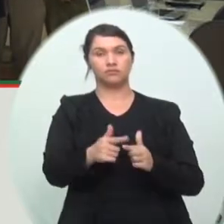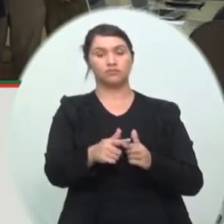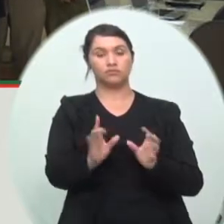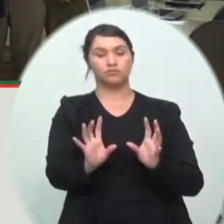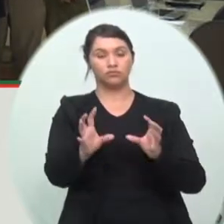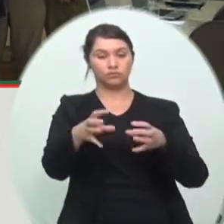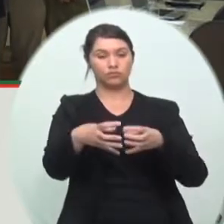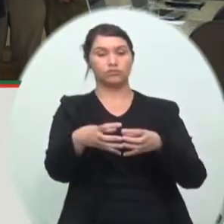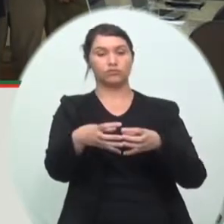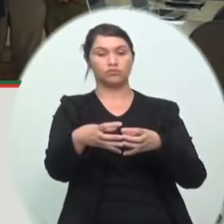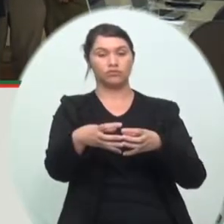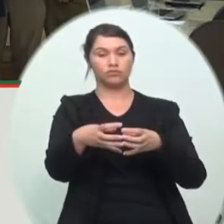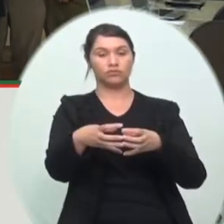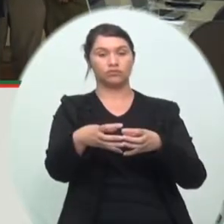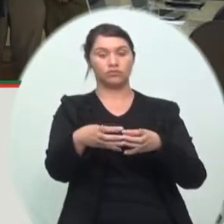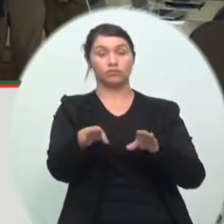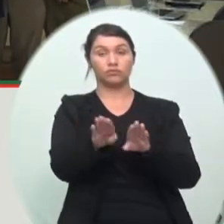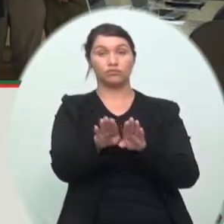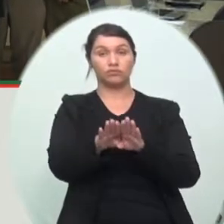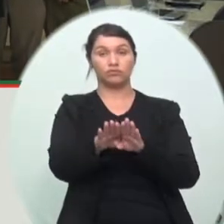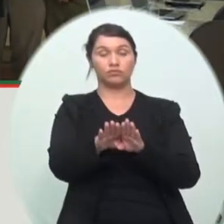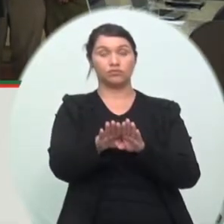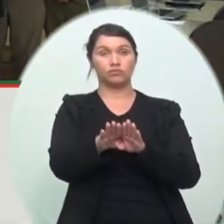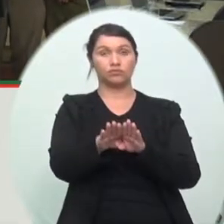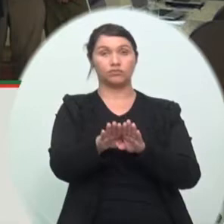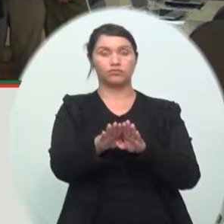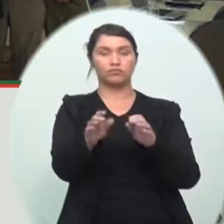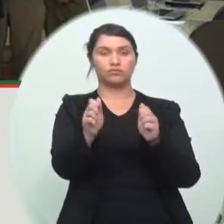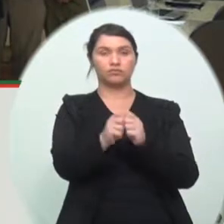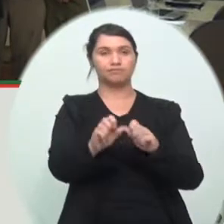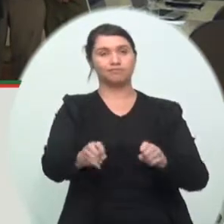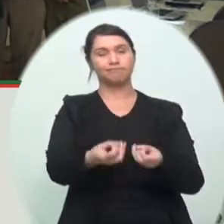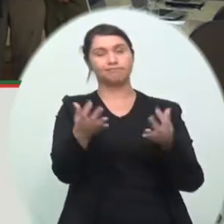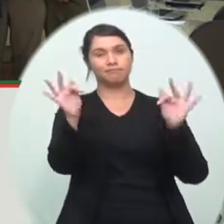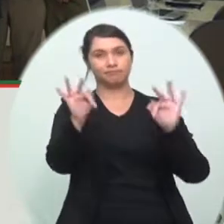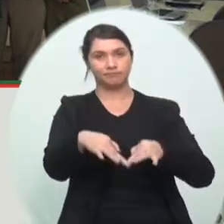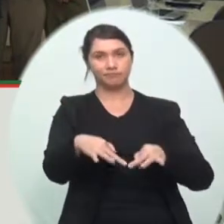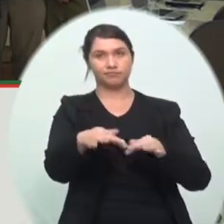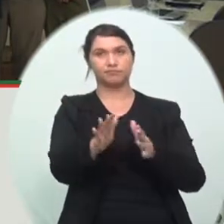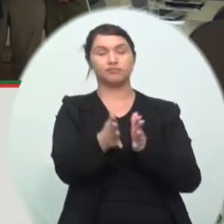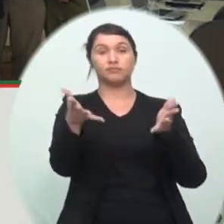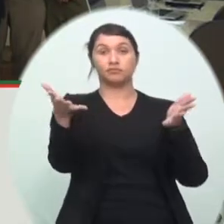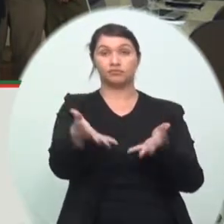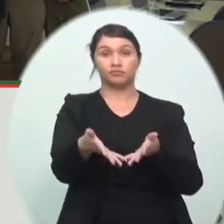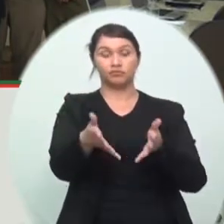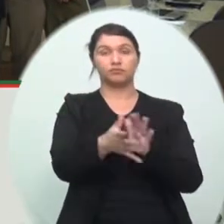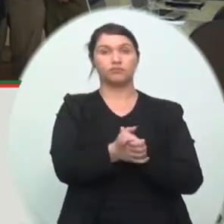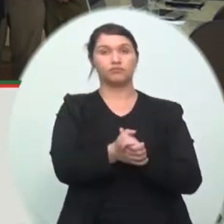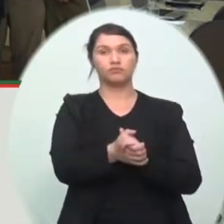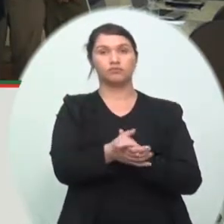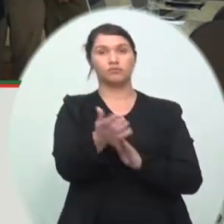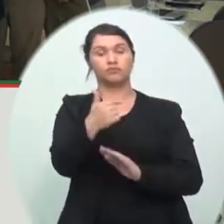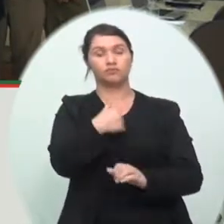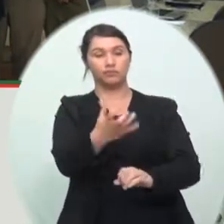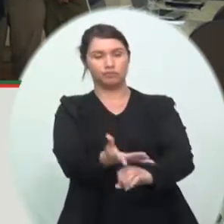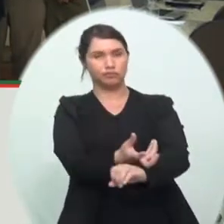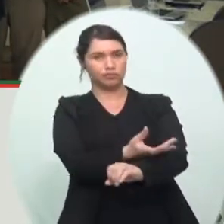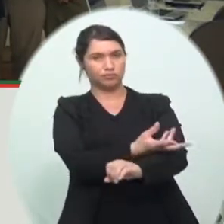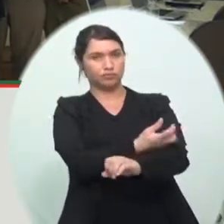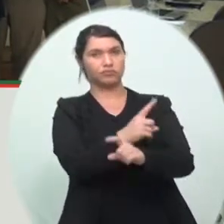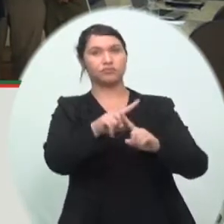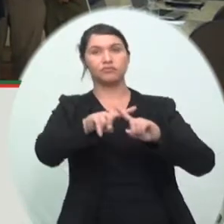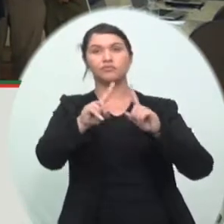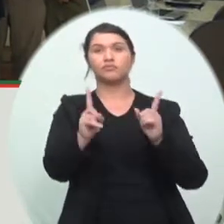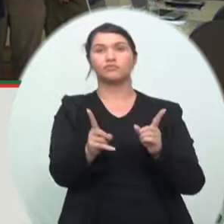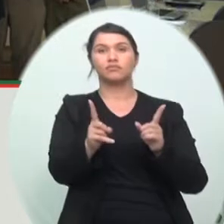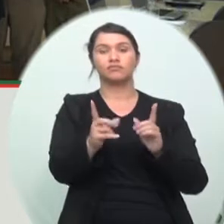o nosso comando da região. Por fim, hoje eu estou um pouco emocionado, mas já